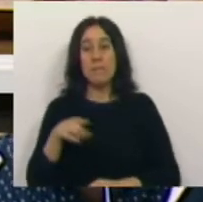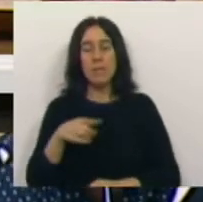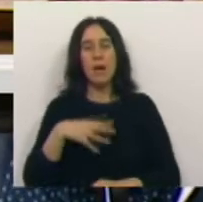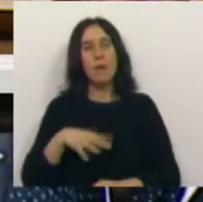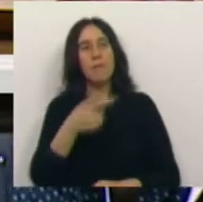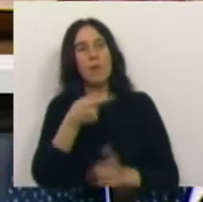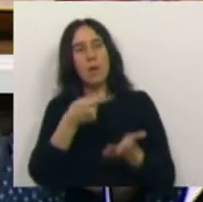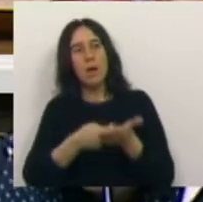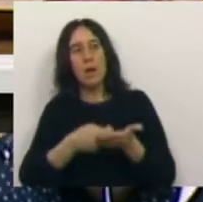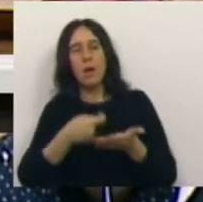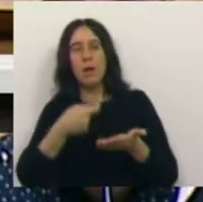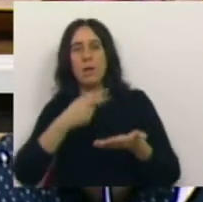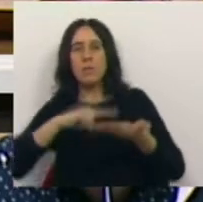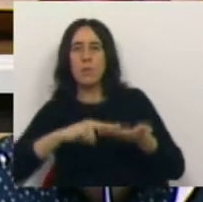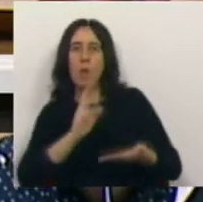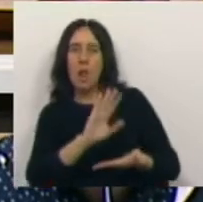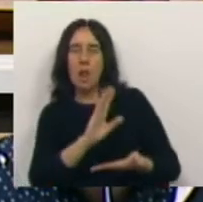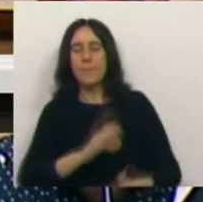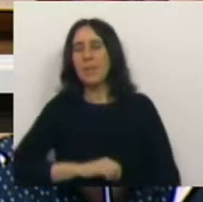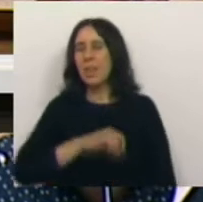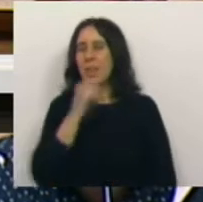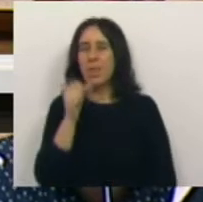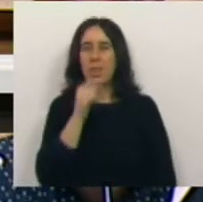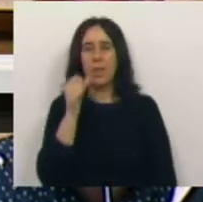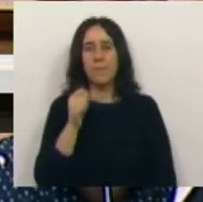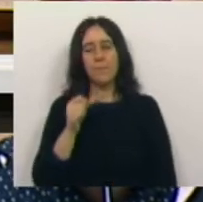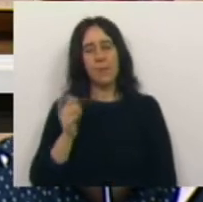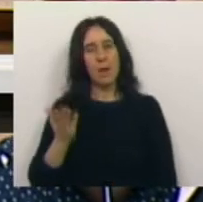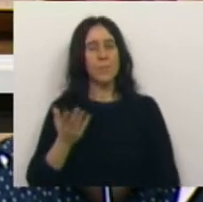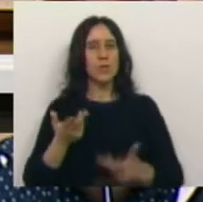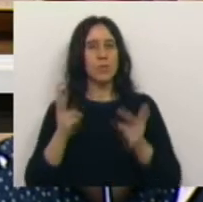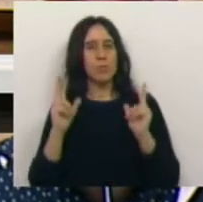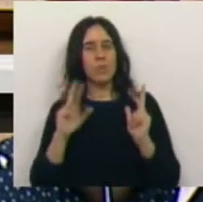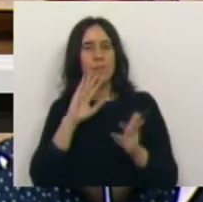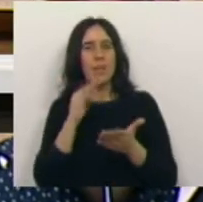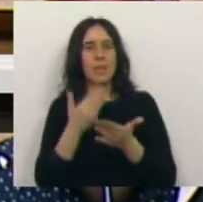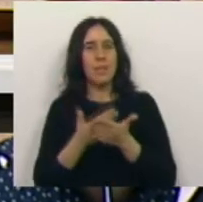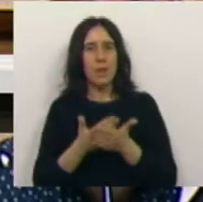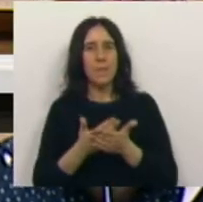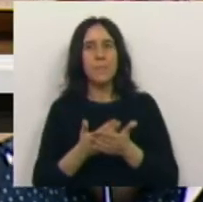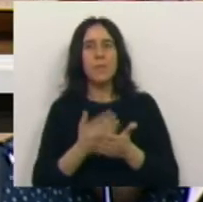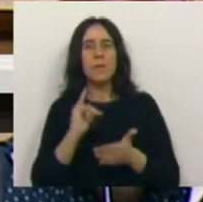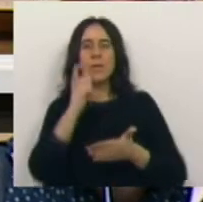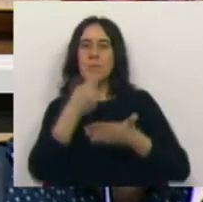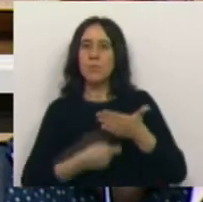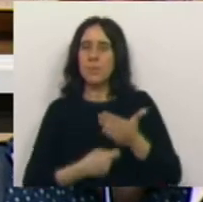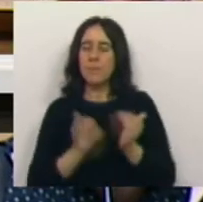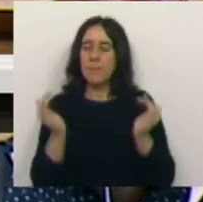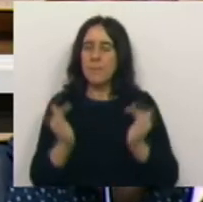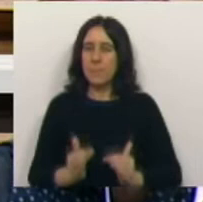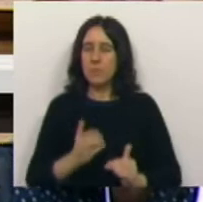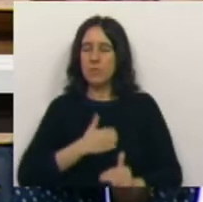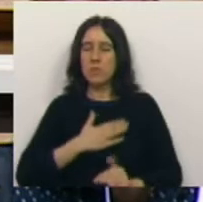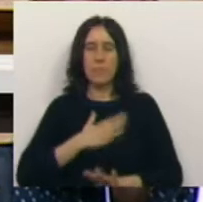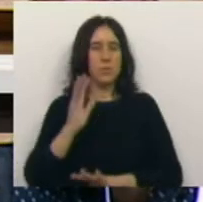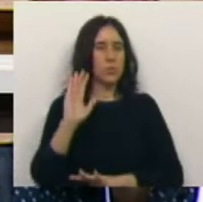deste imposto de selo. E está sempre disponível para aliviar a tributação das grandes empresas,